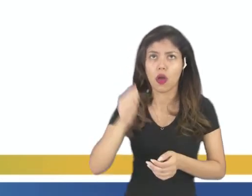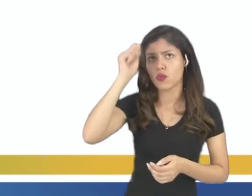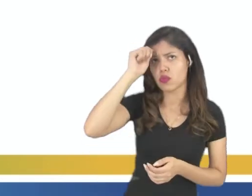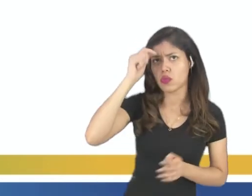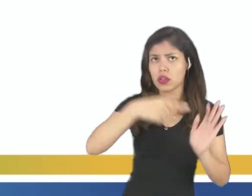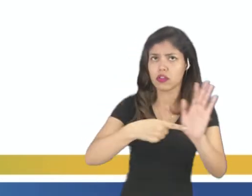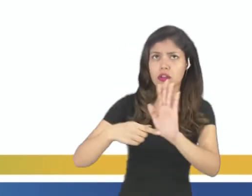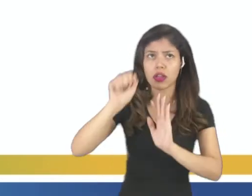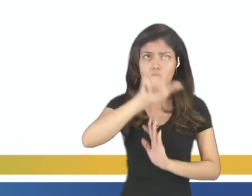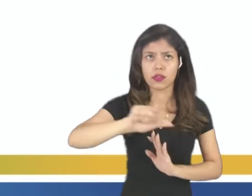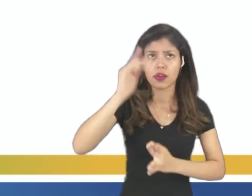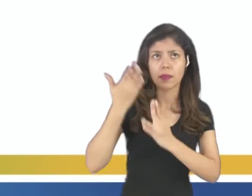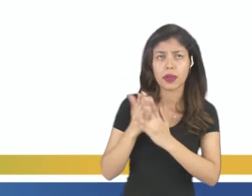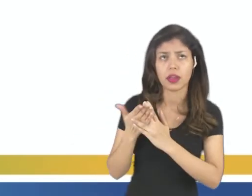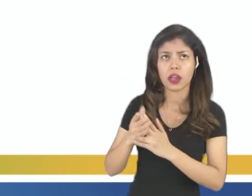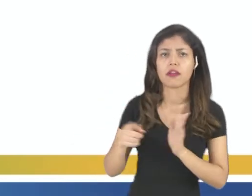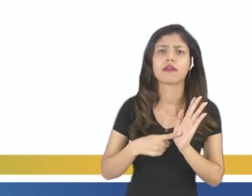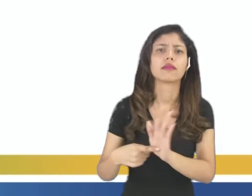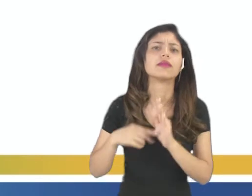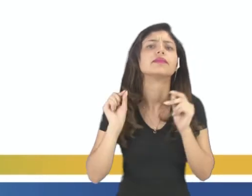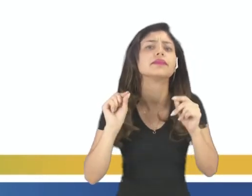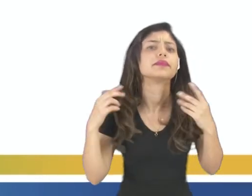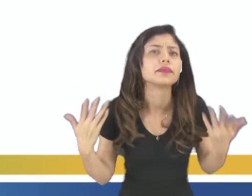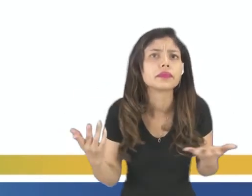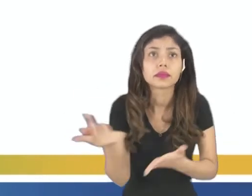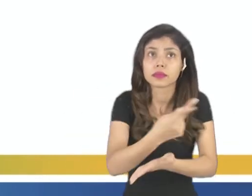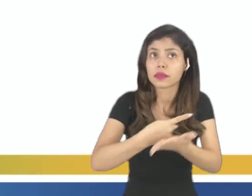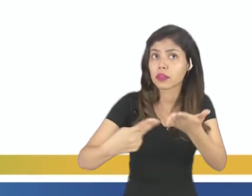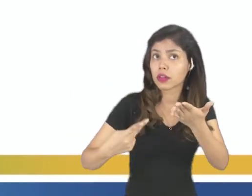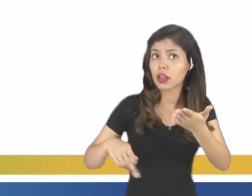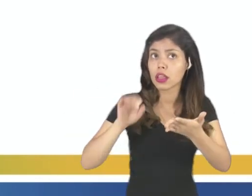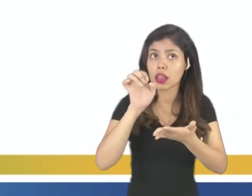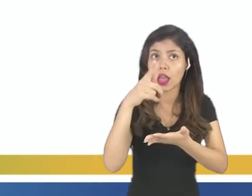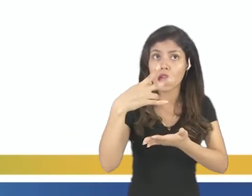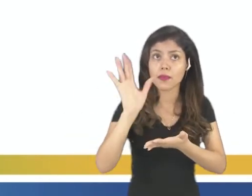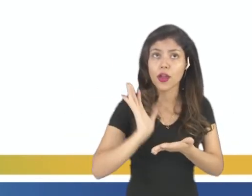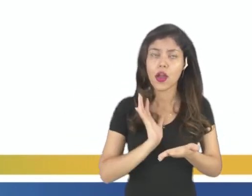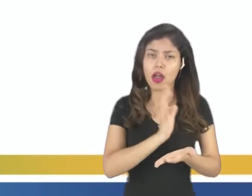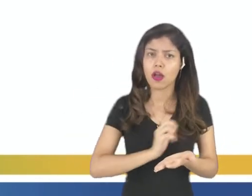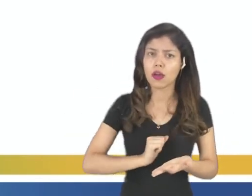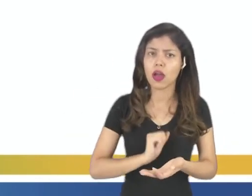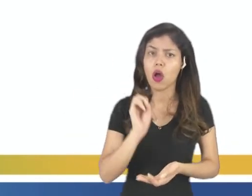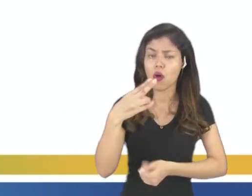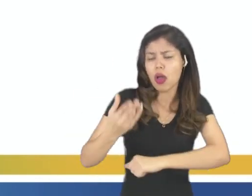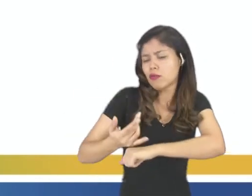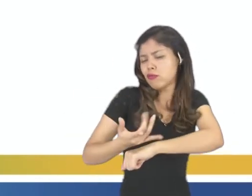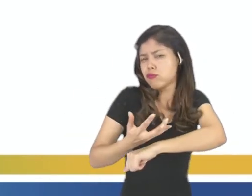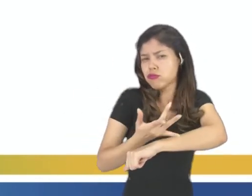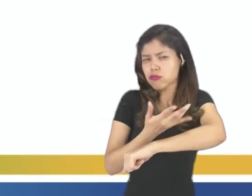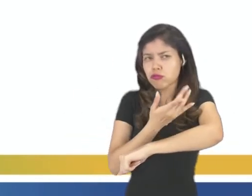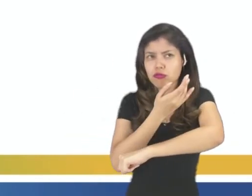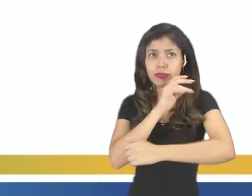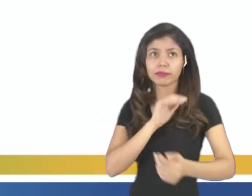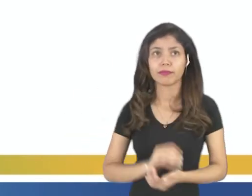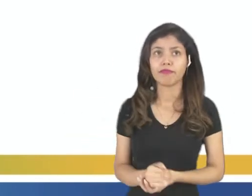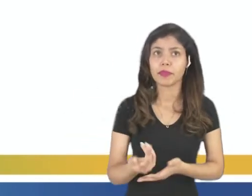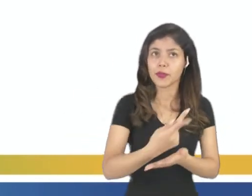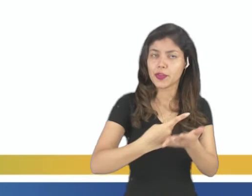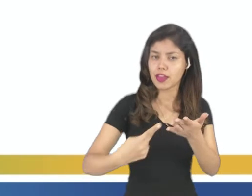destaca na literatura barroca brasileira, compreende poesia épica amorosa e obras dramáticas,